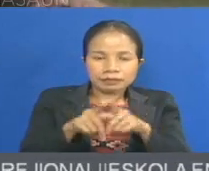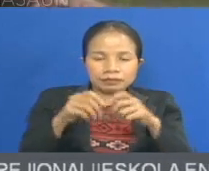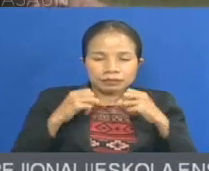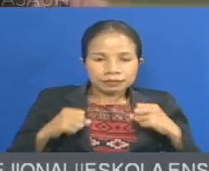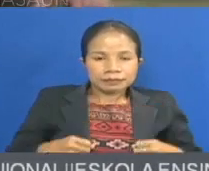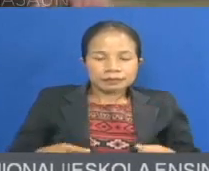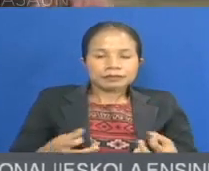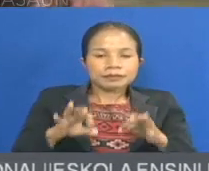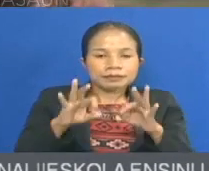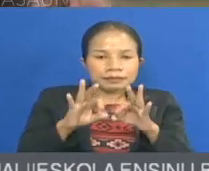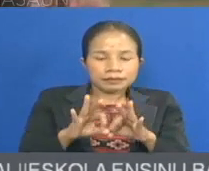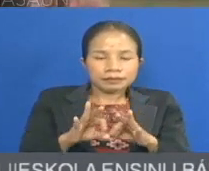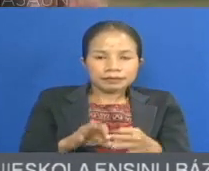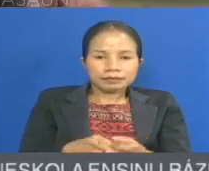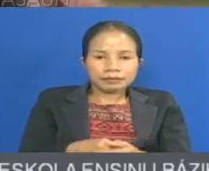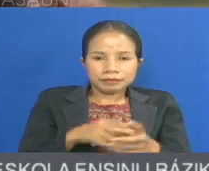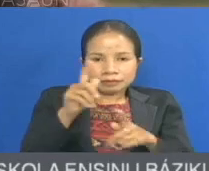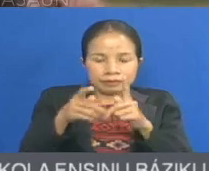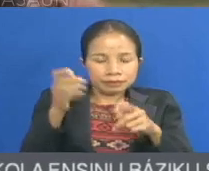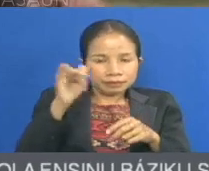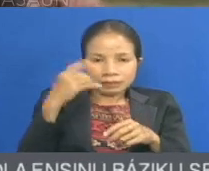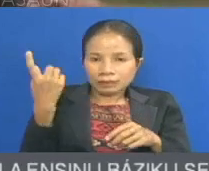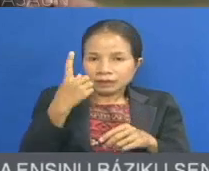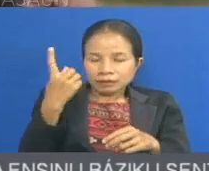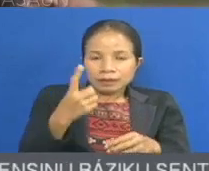importante tamba comunidade sempre afeita